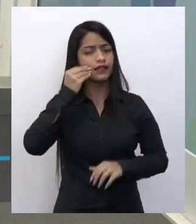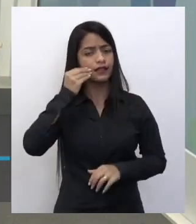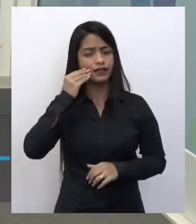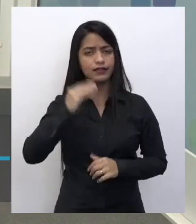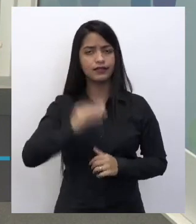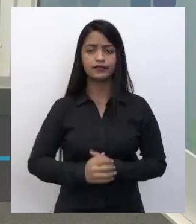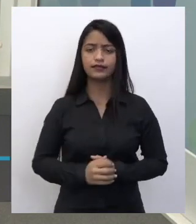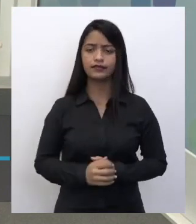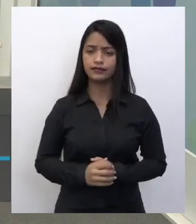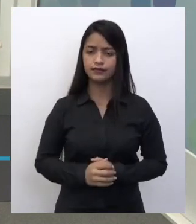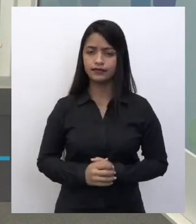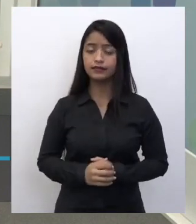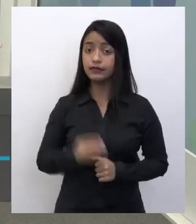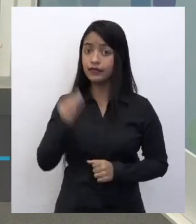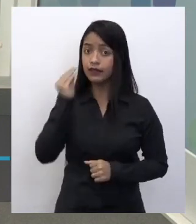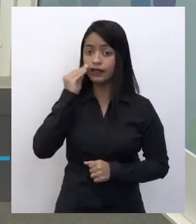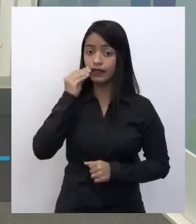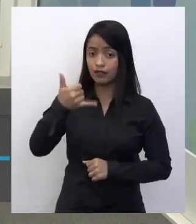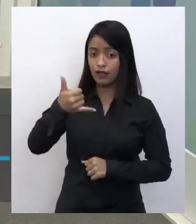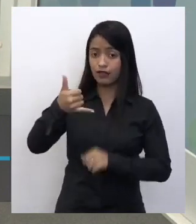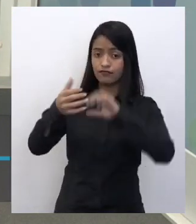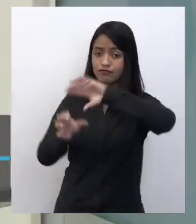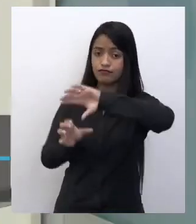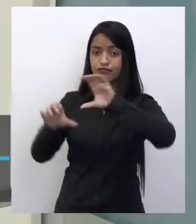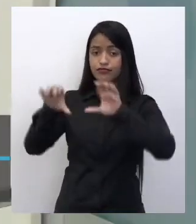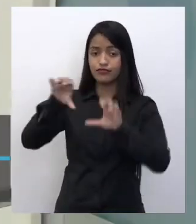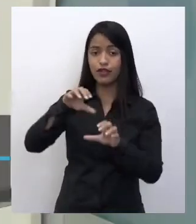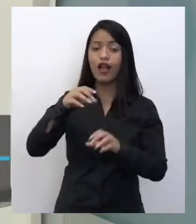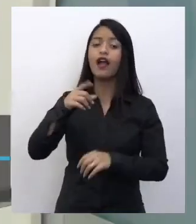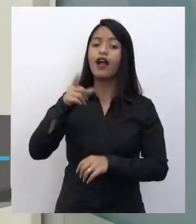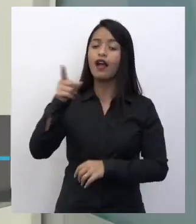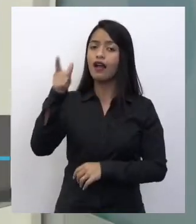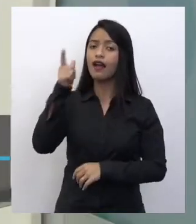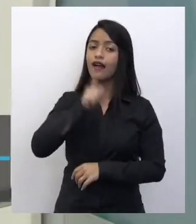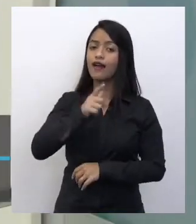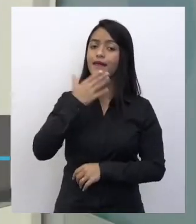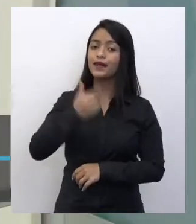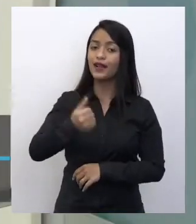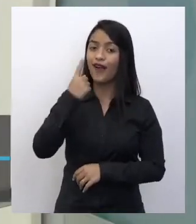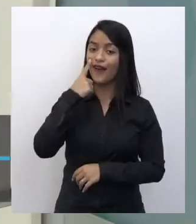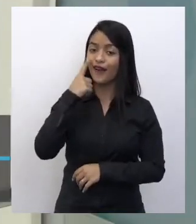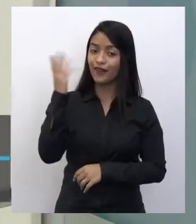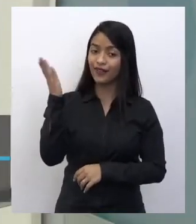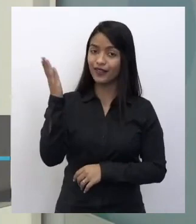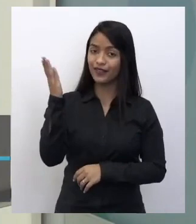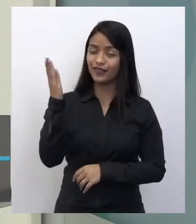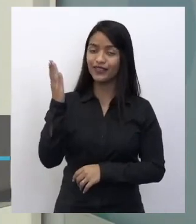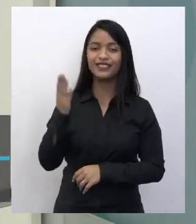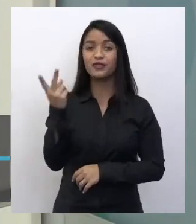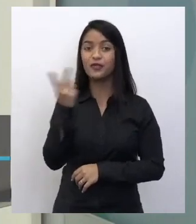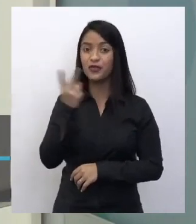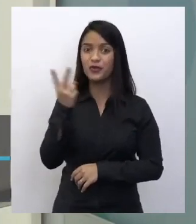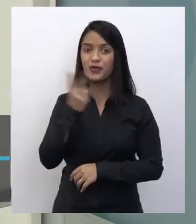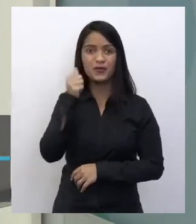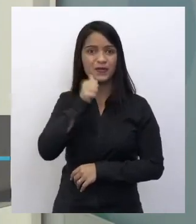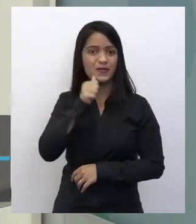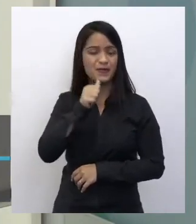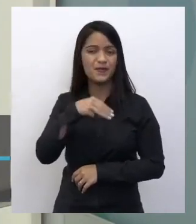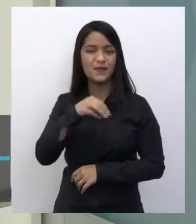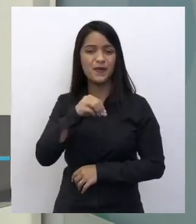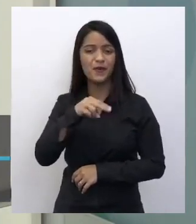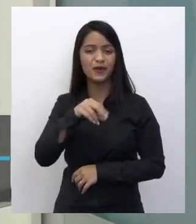se vira a tela. Ah, gente, ó, se vira a tela, fica bem legal. Ótimo. Olha eu. Uau.